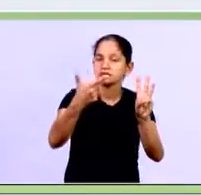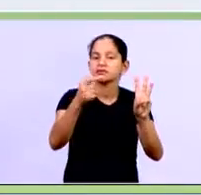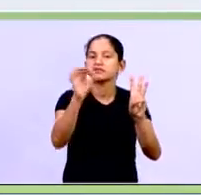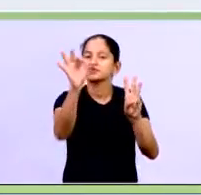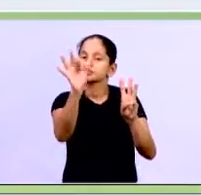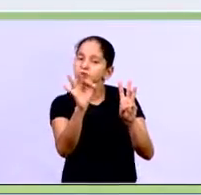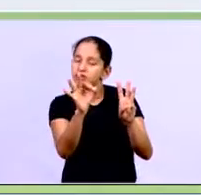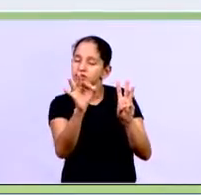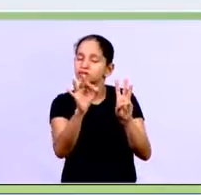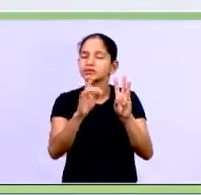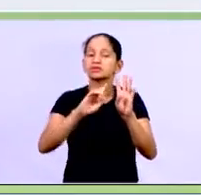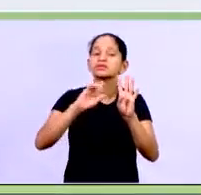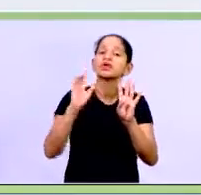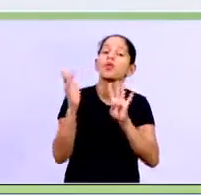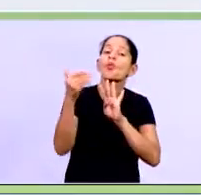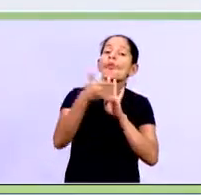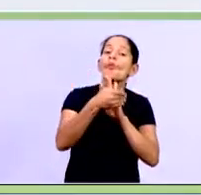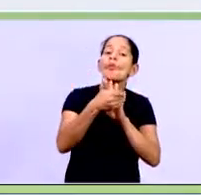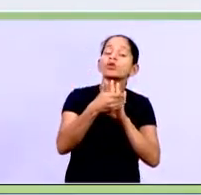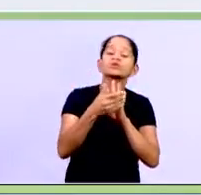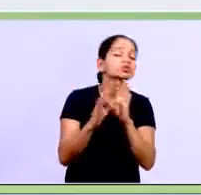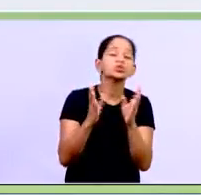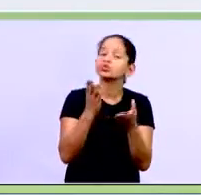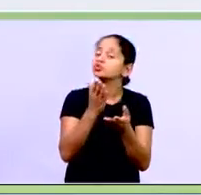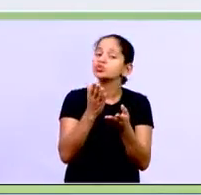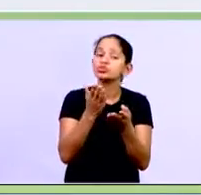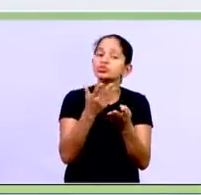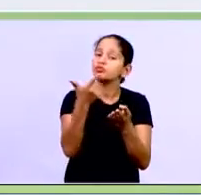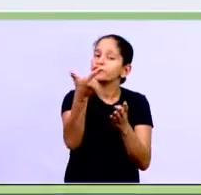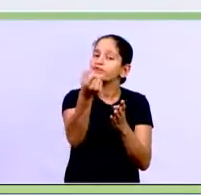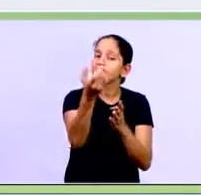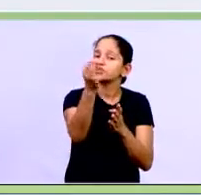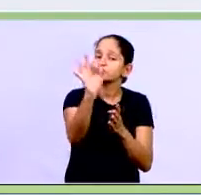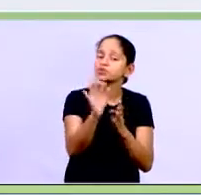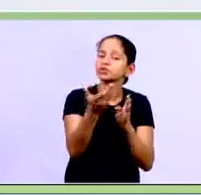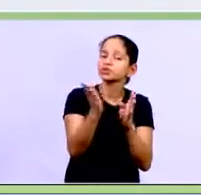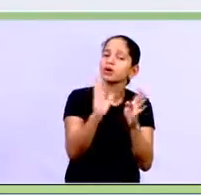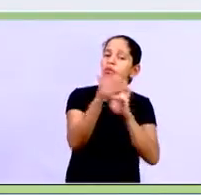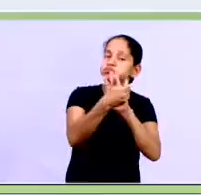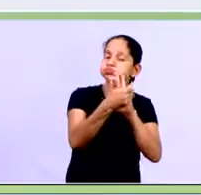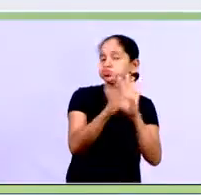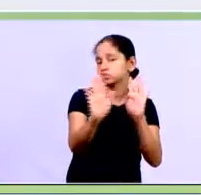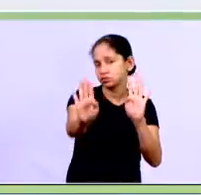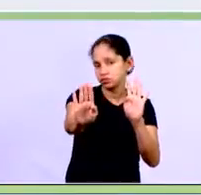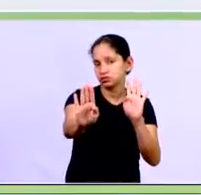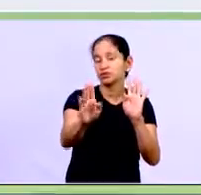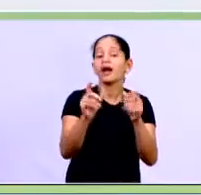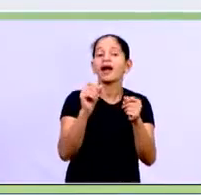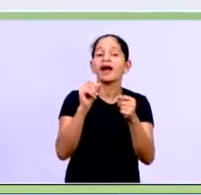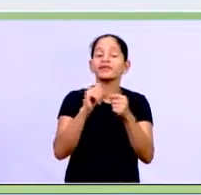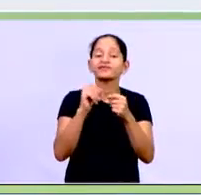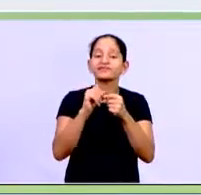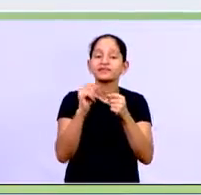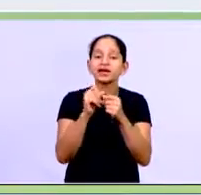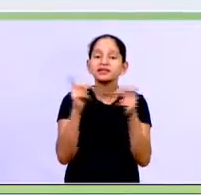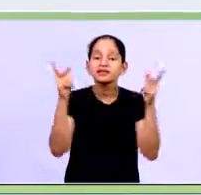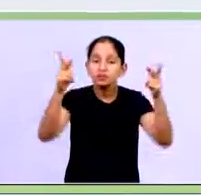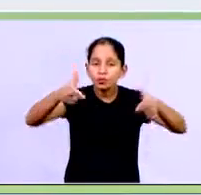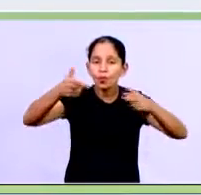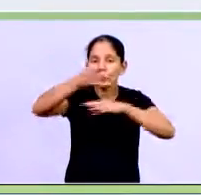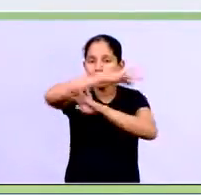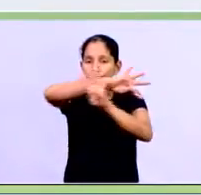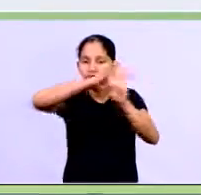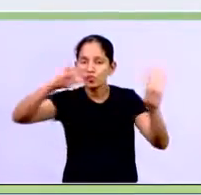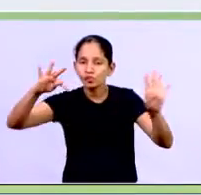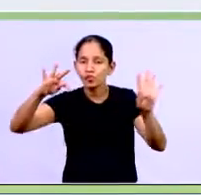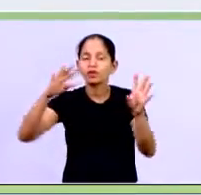20% da dívida e, por fim, os restantes 20% da dívida no quarto mês. Faça, então, um quadro de amortização